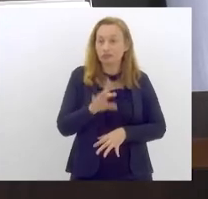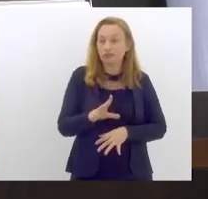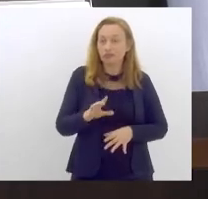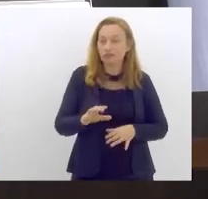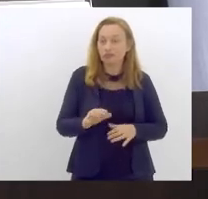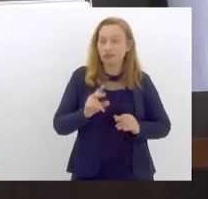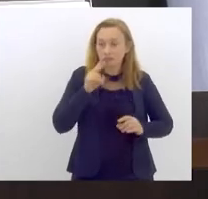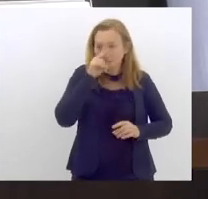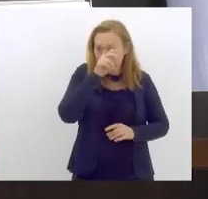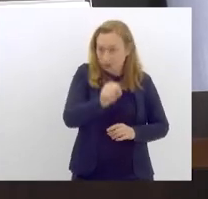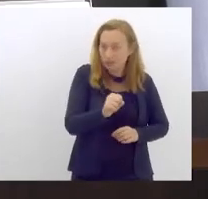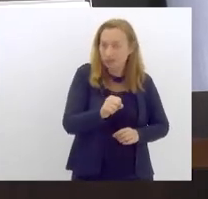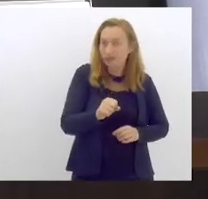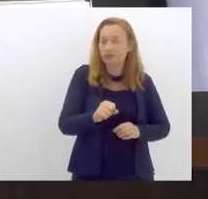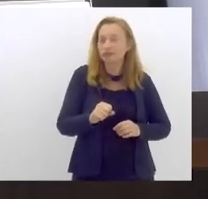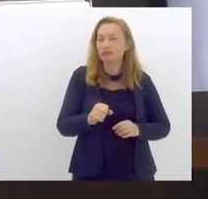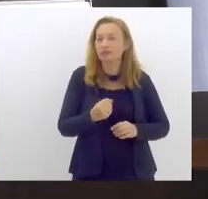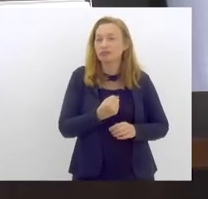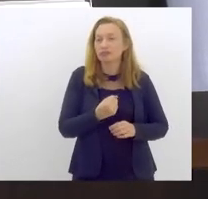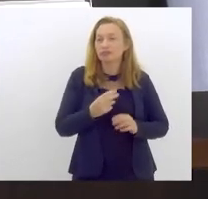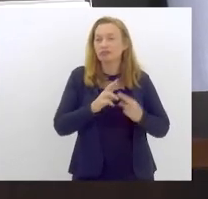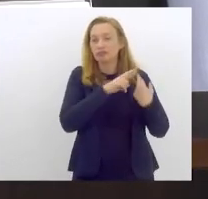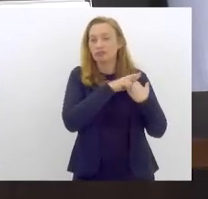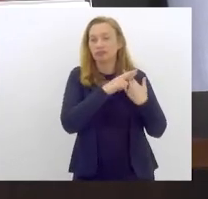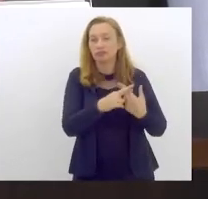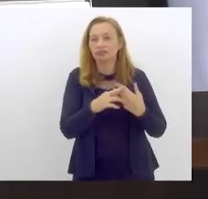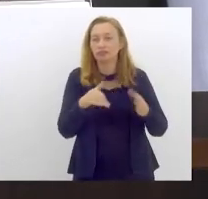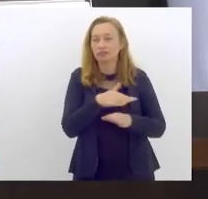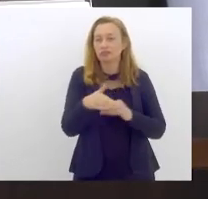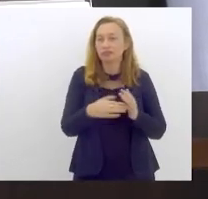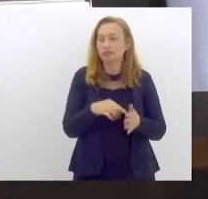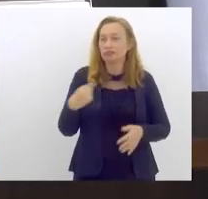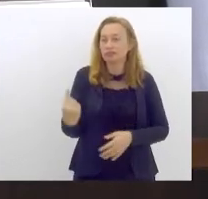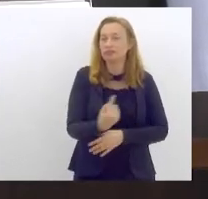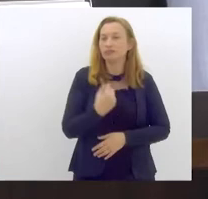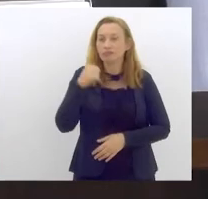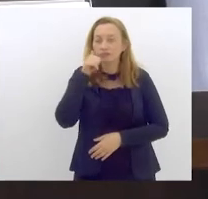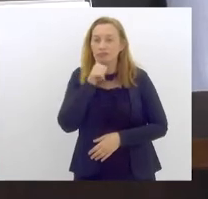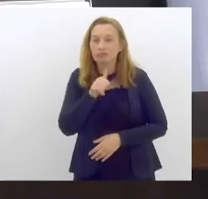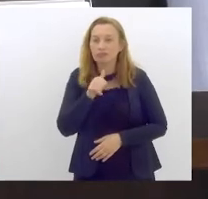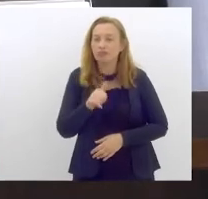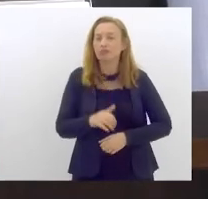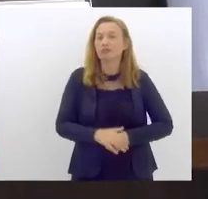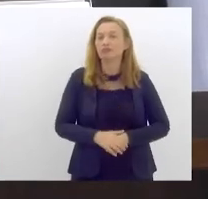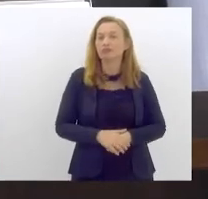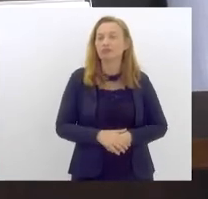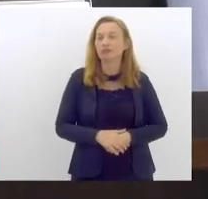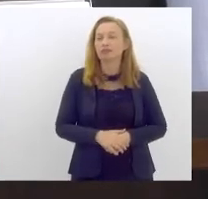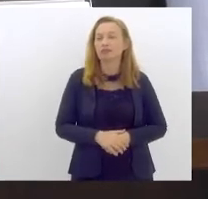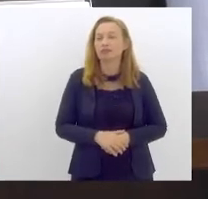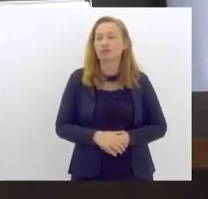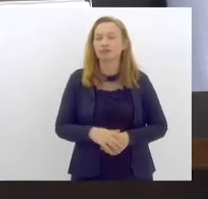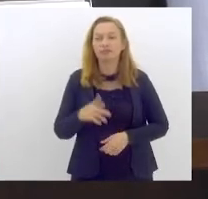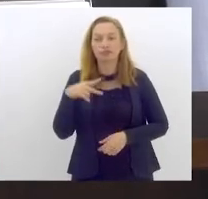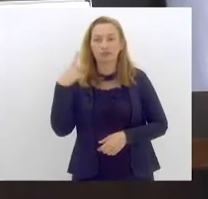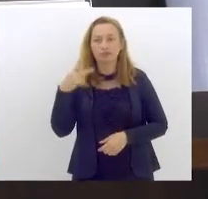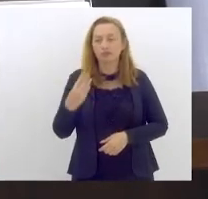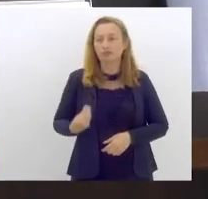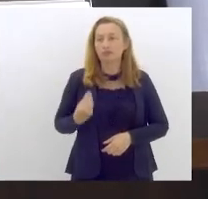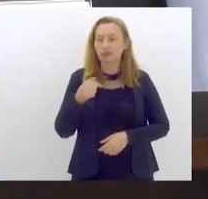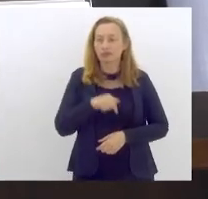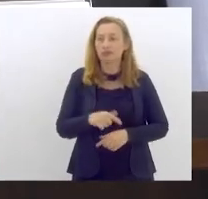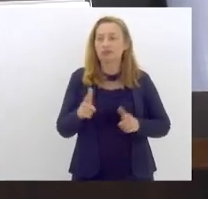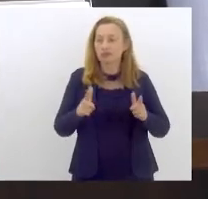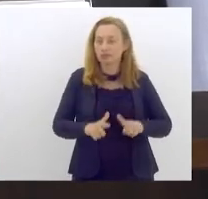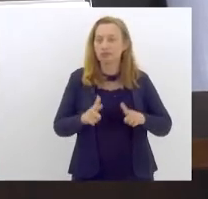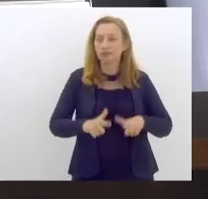reforça e só aumenta a responsabilidade de todas nós mulheres com as parlamentares que aqui estão aqui é